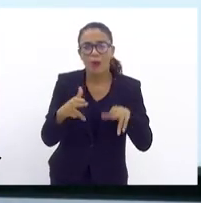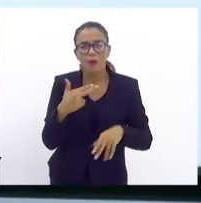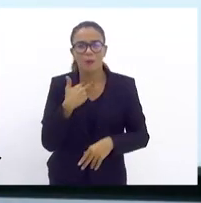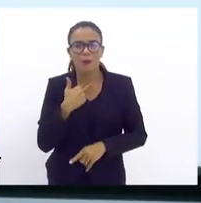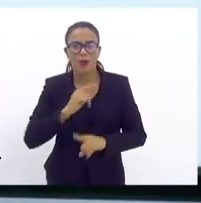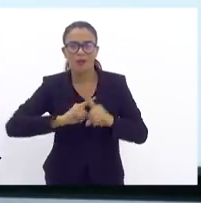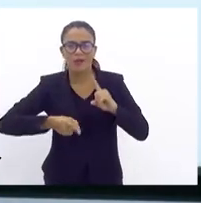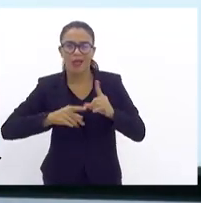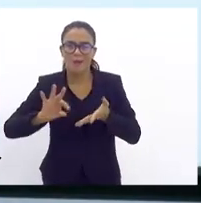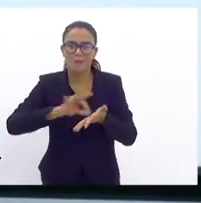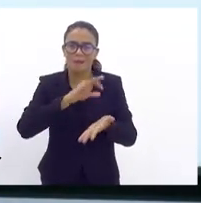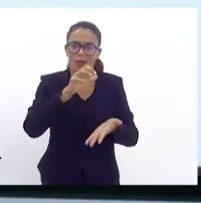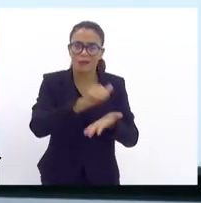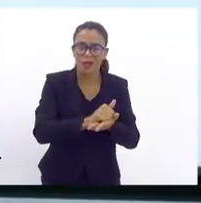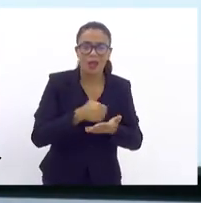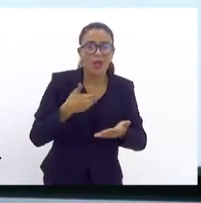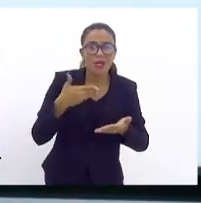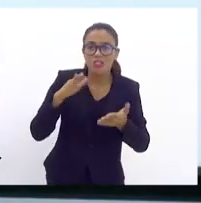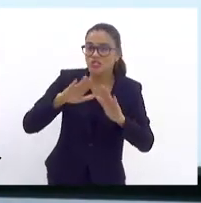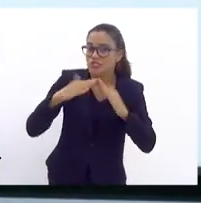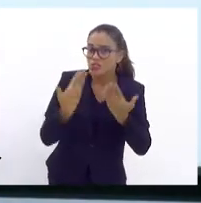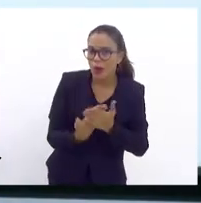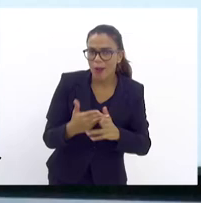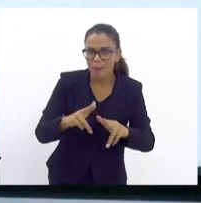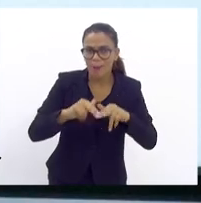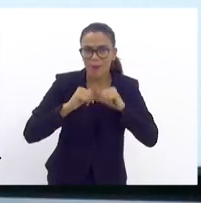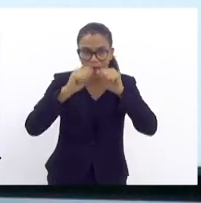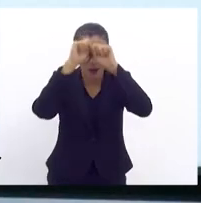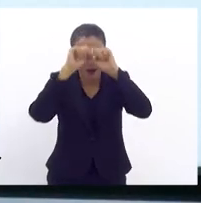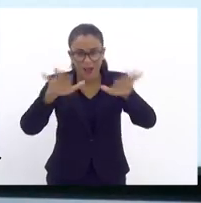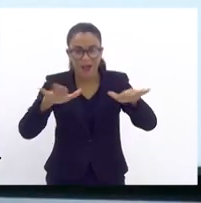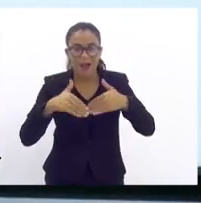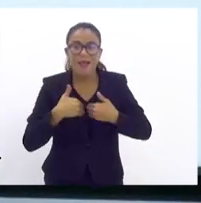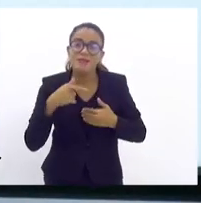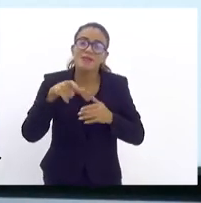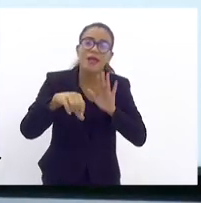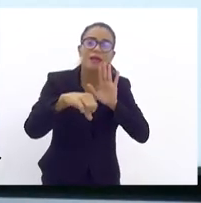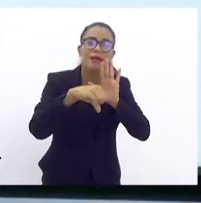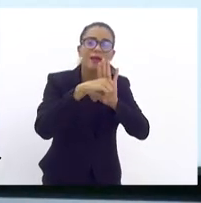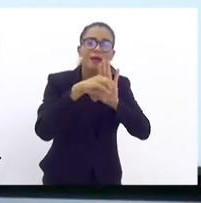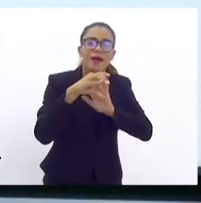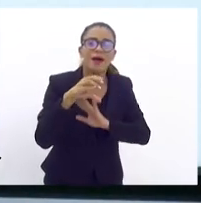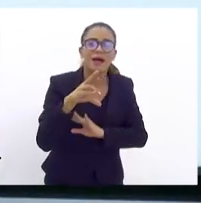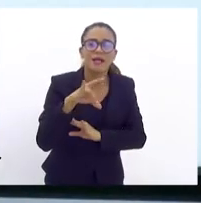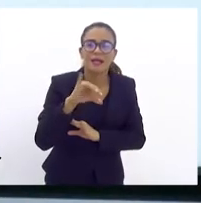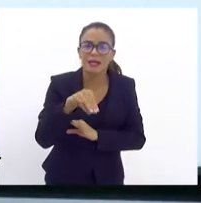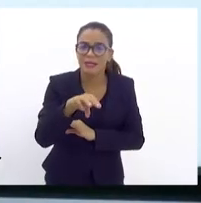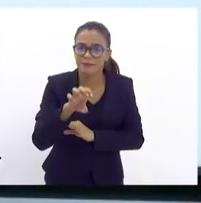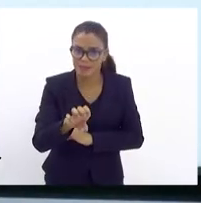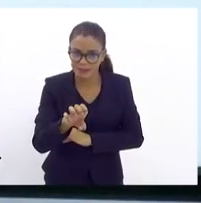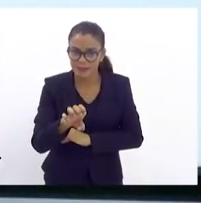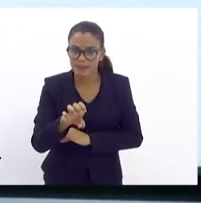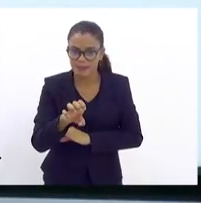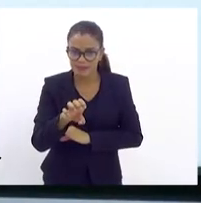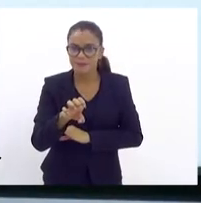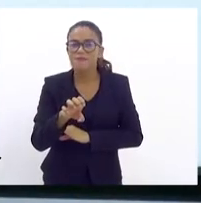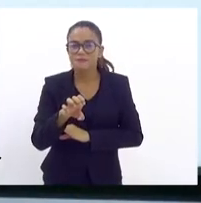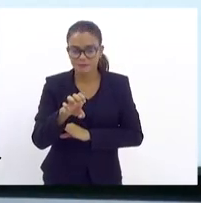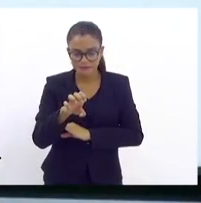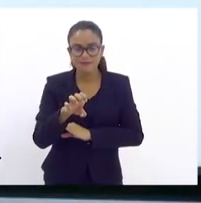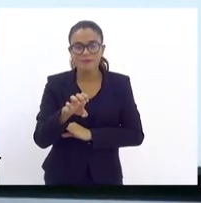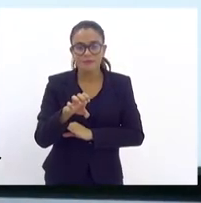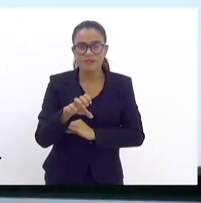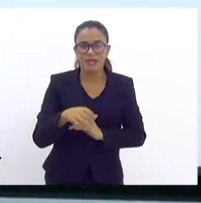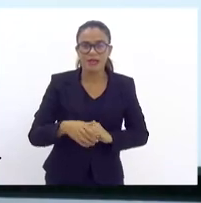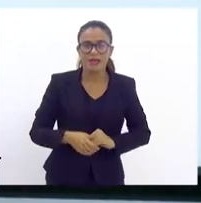matrícula em nenhum Colégio pela criança em razão do autismo isso é crime isso é crime E aí quando